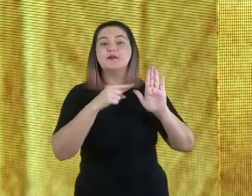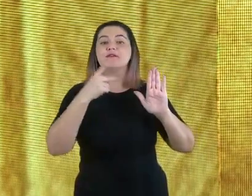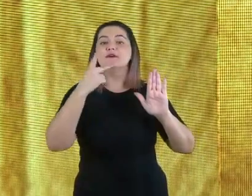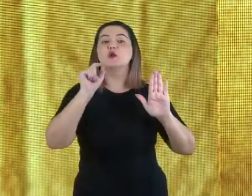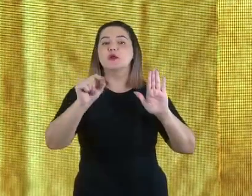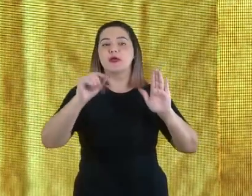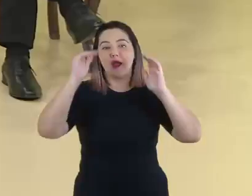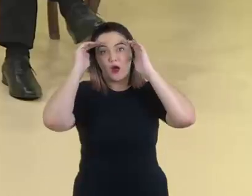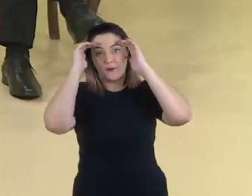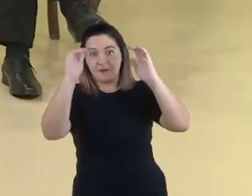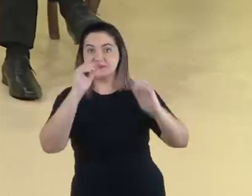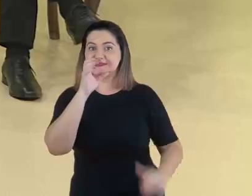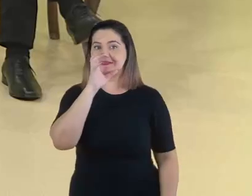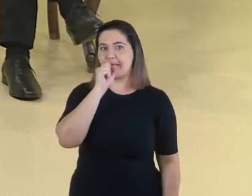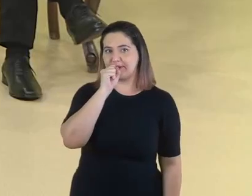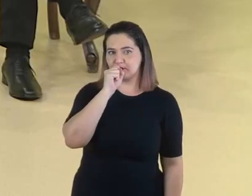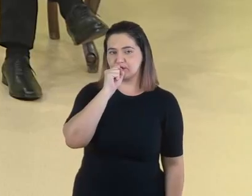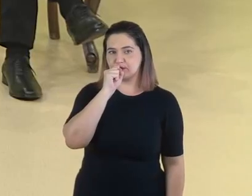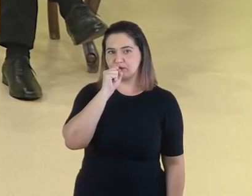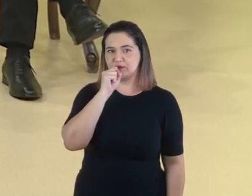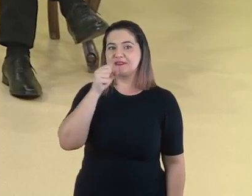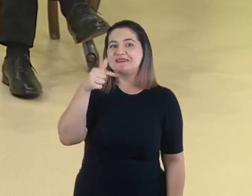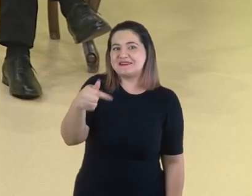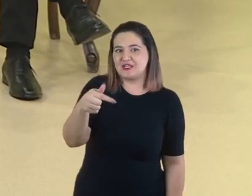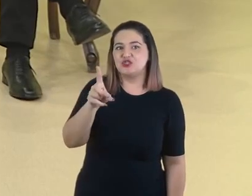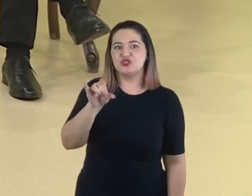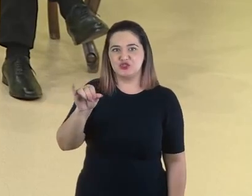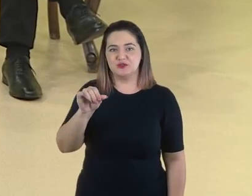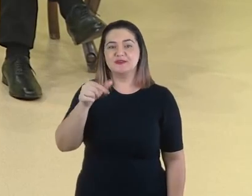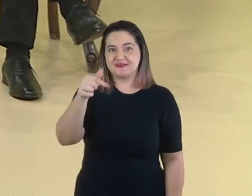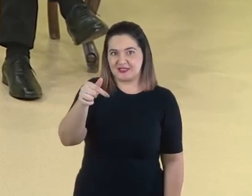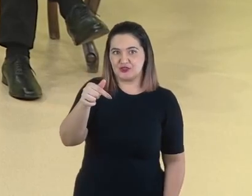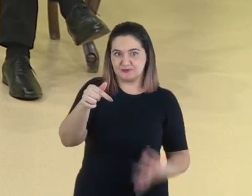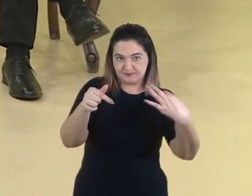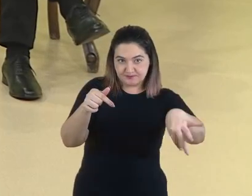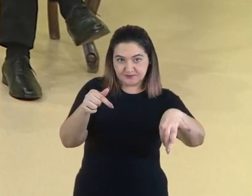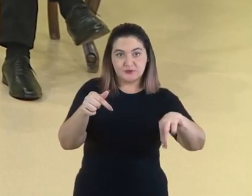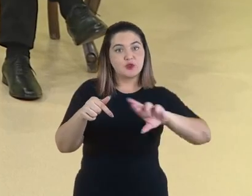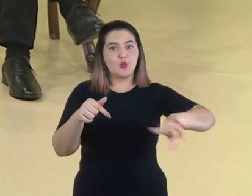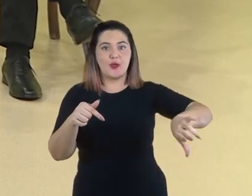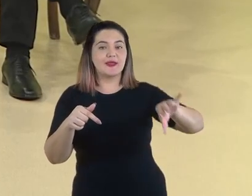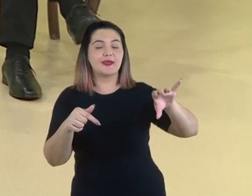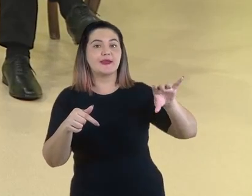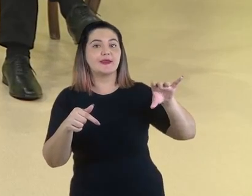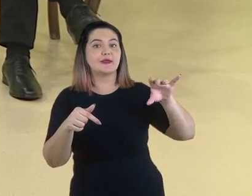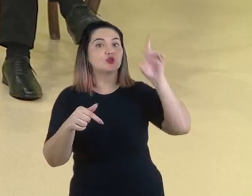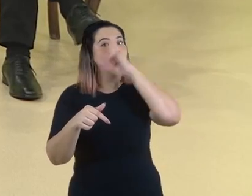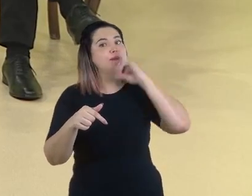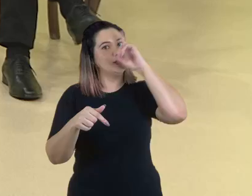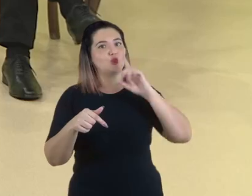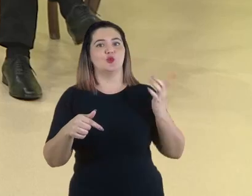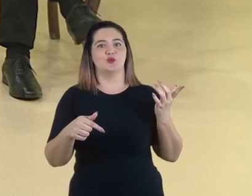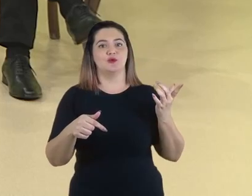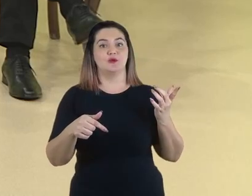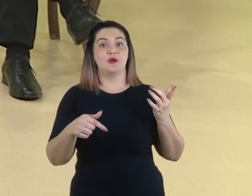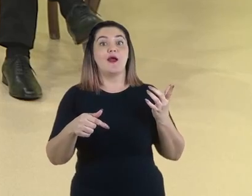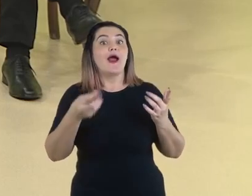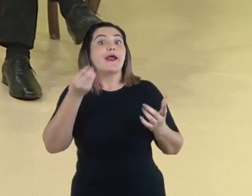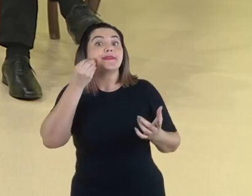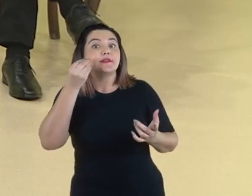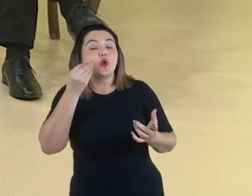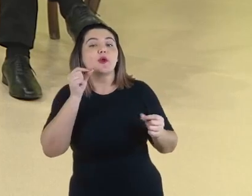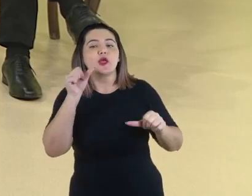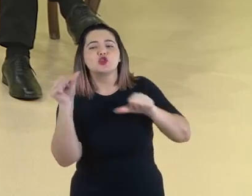semana. Aliás, você já se perguntou por que o fim de semana se chama justamente fim de